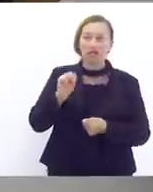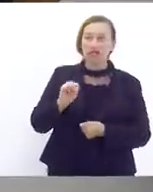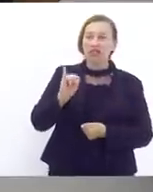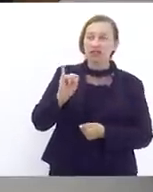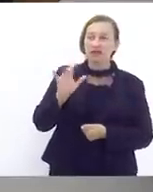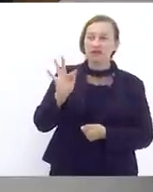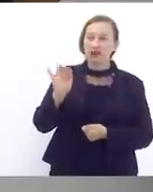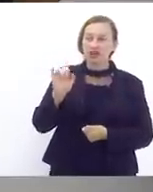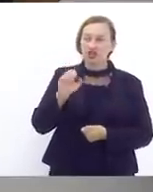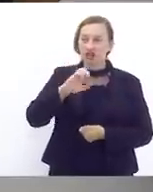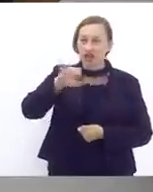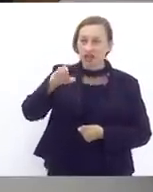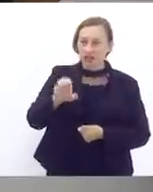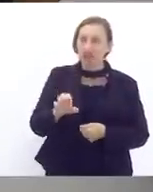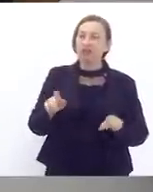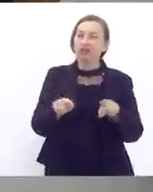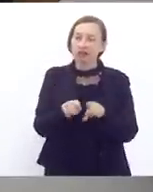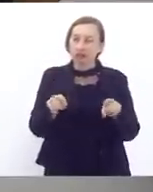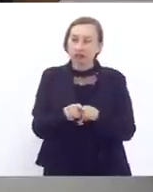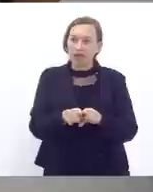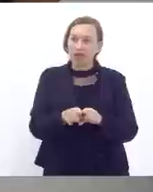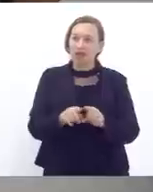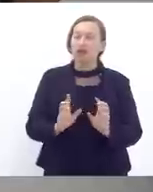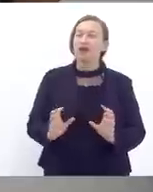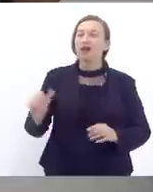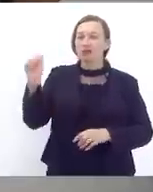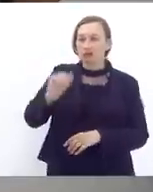associação dos delegados também